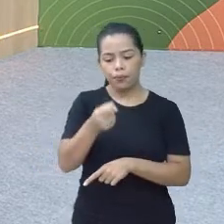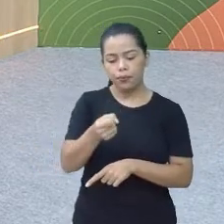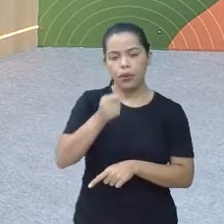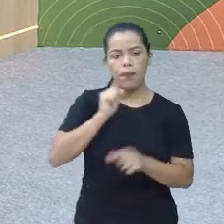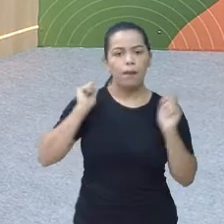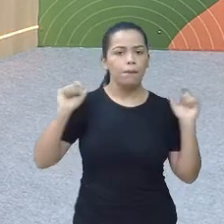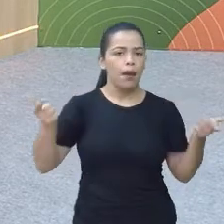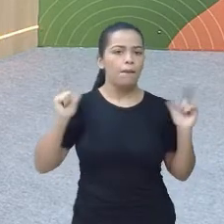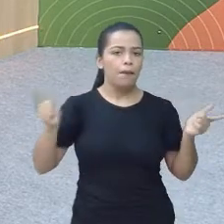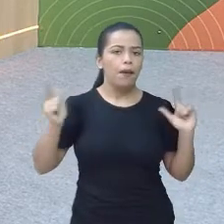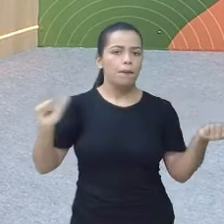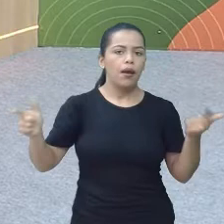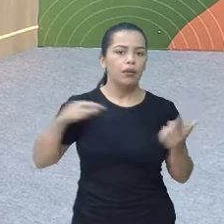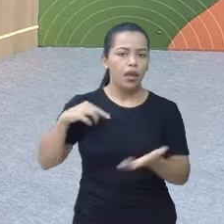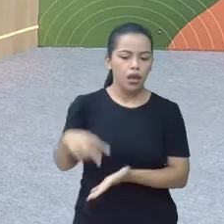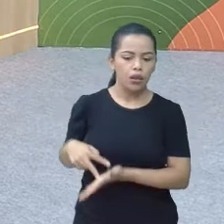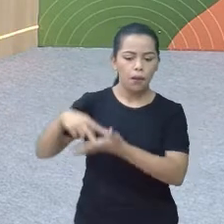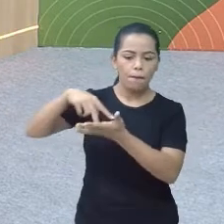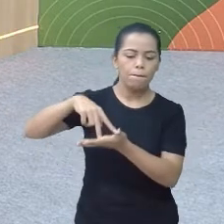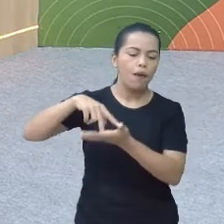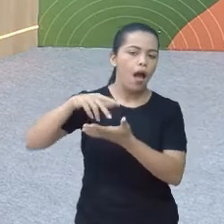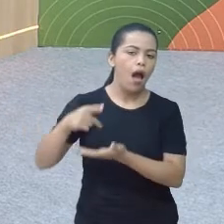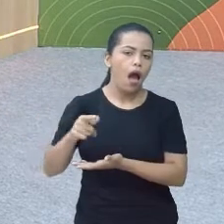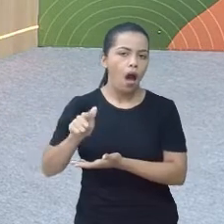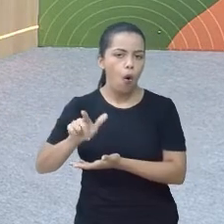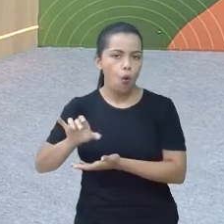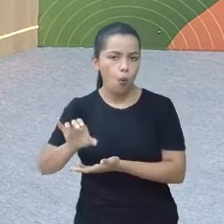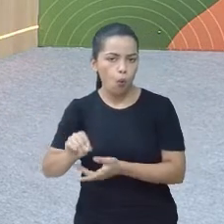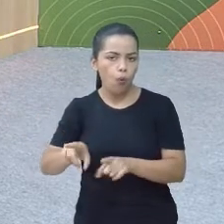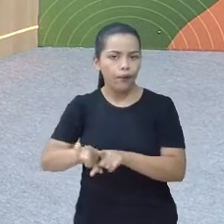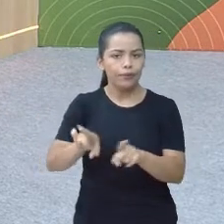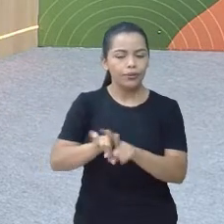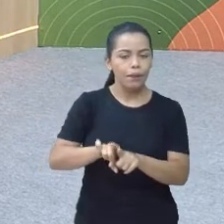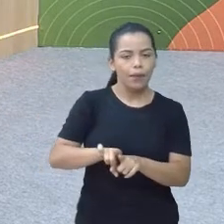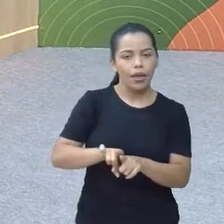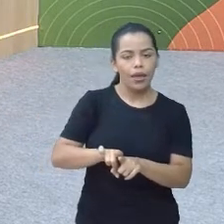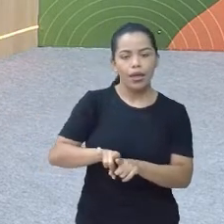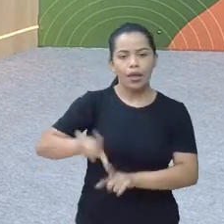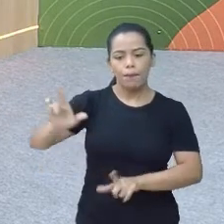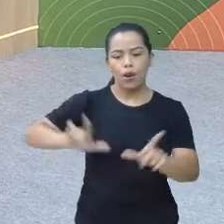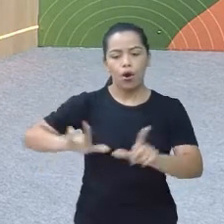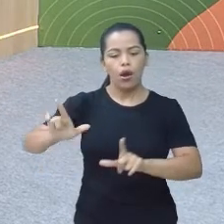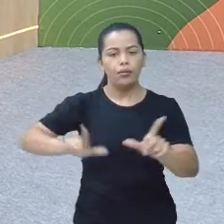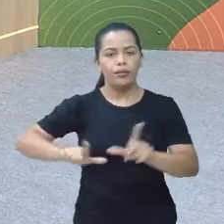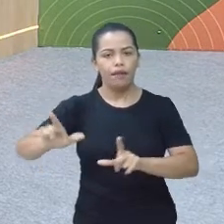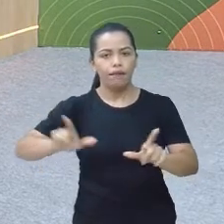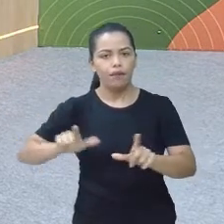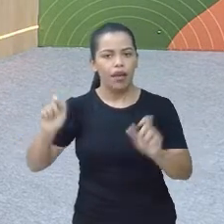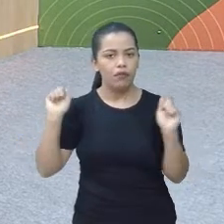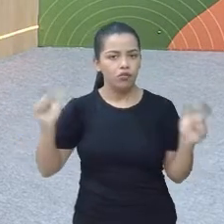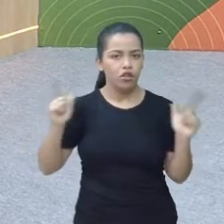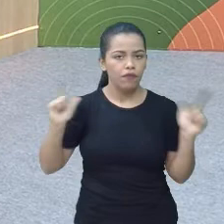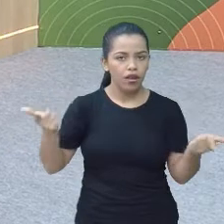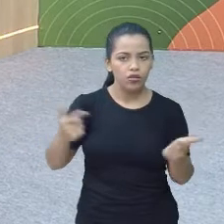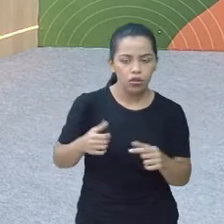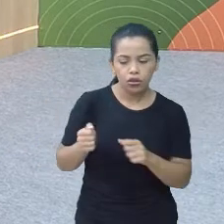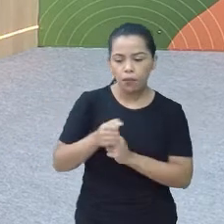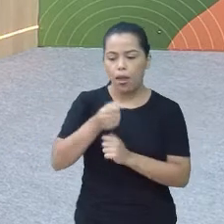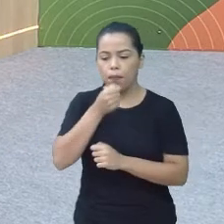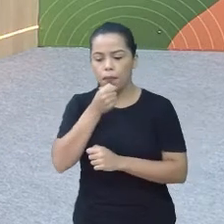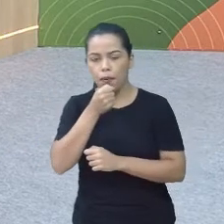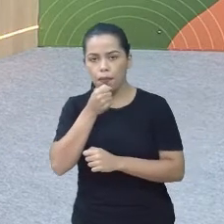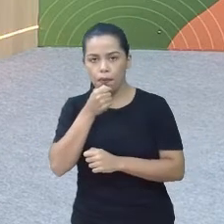talk shows, em programas televisivos, em canais no YouTube, podcasts, etc. Nós temos